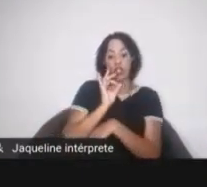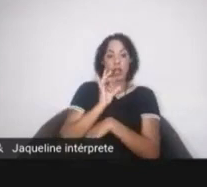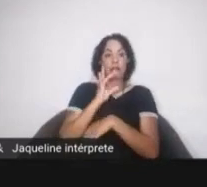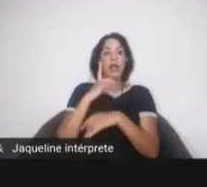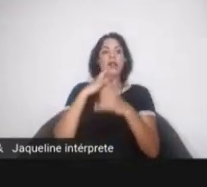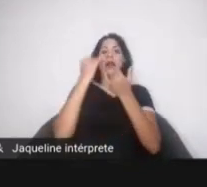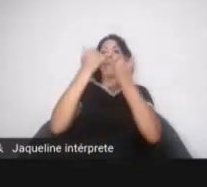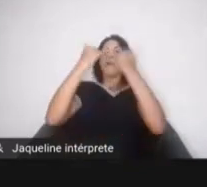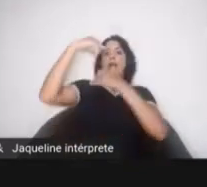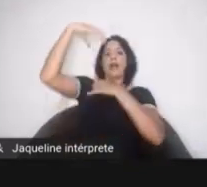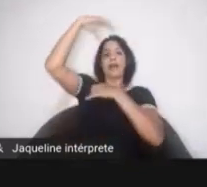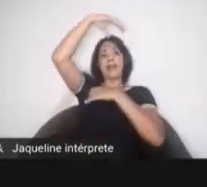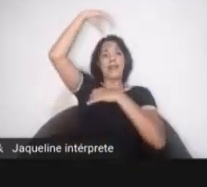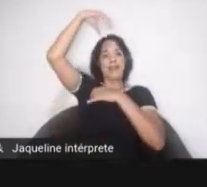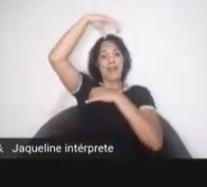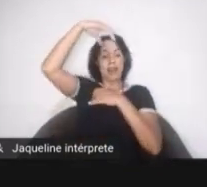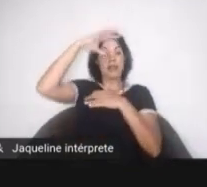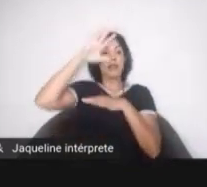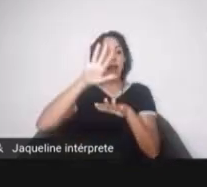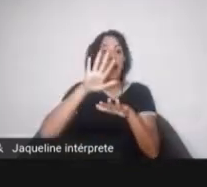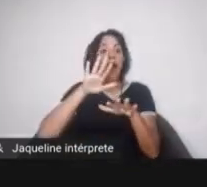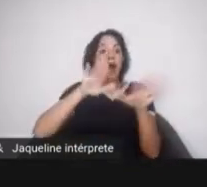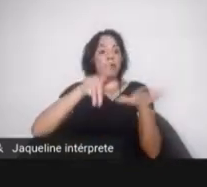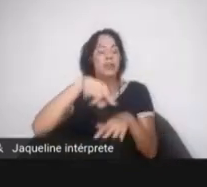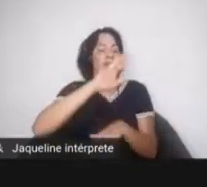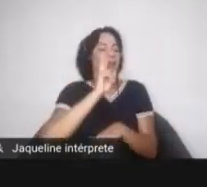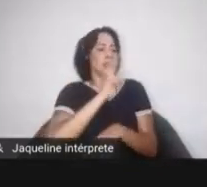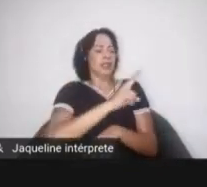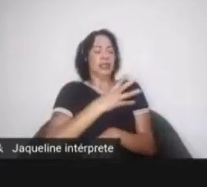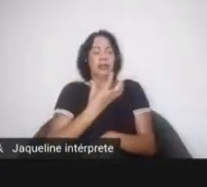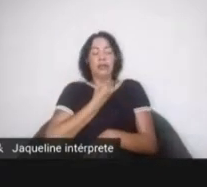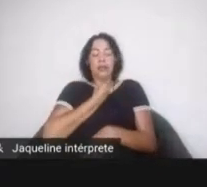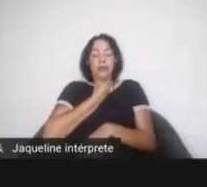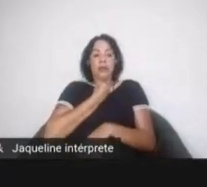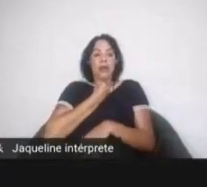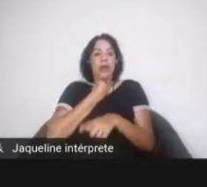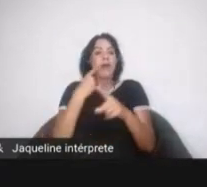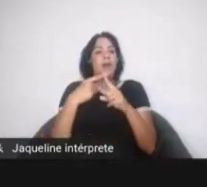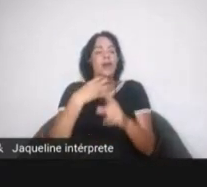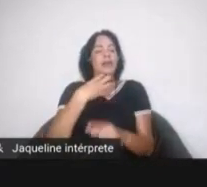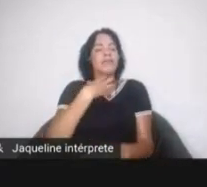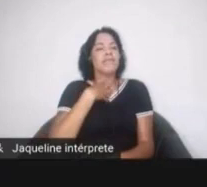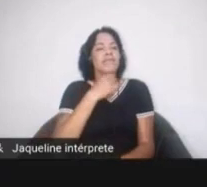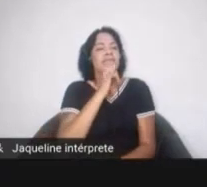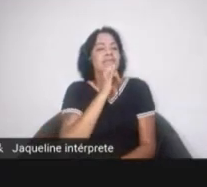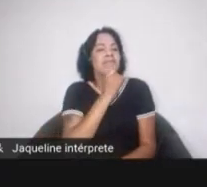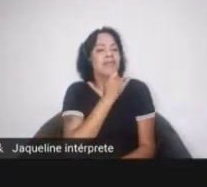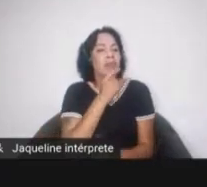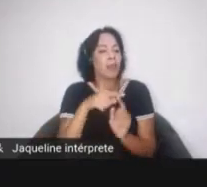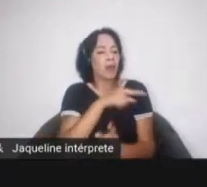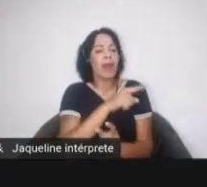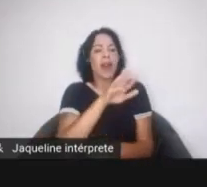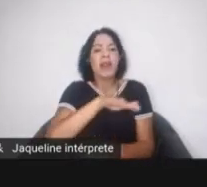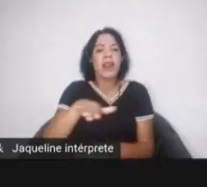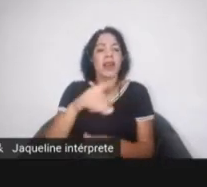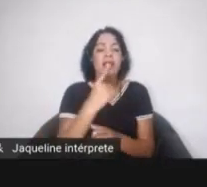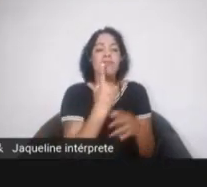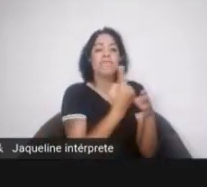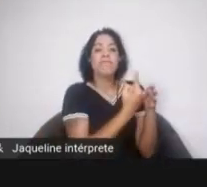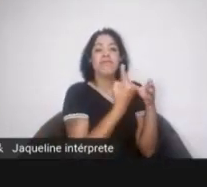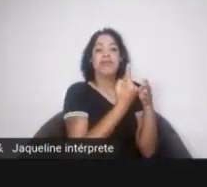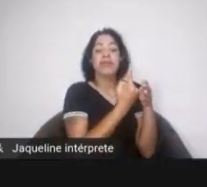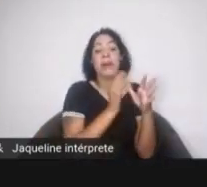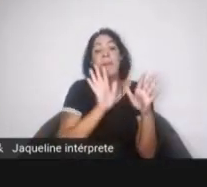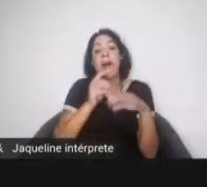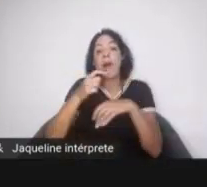vezes assusta, né? Assusta muito, entristece, uma criança em isolamento, mas naquele momento é o que ela